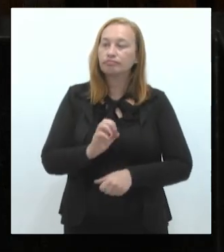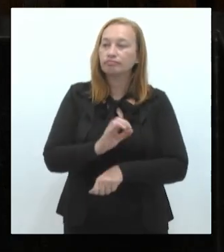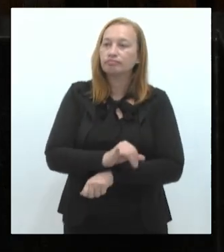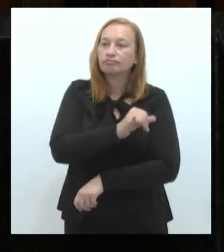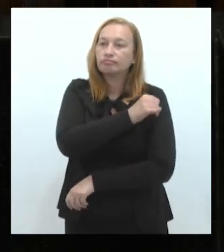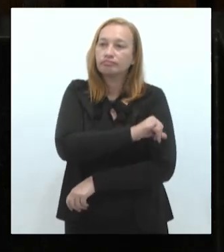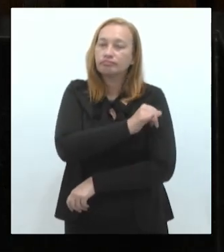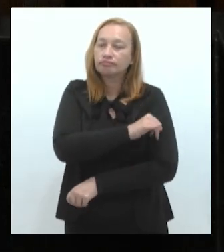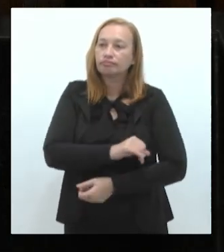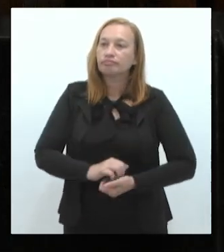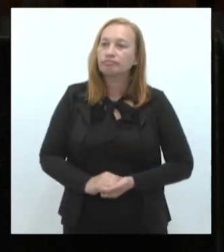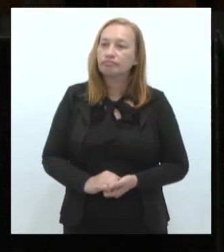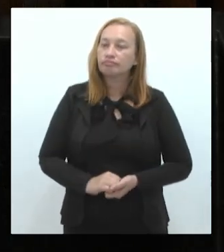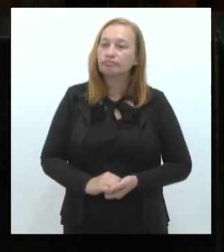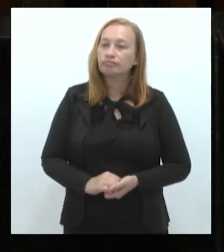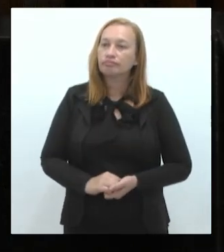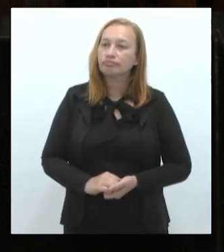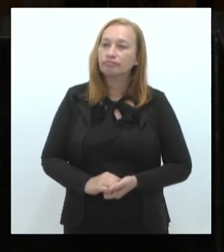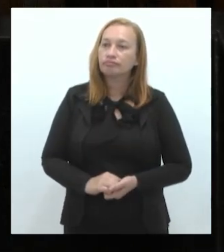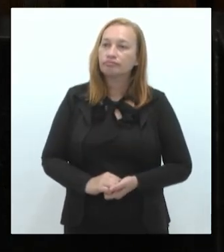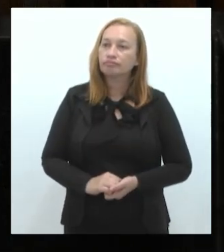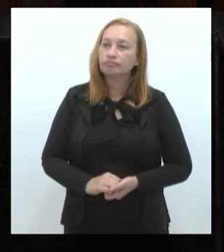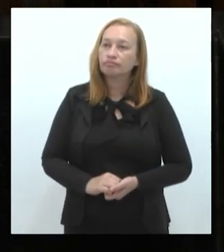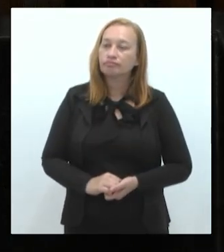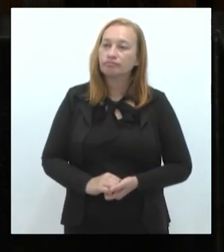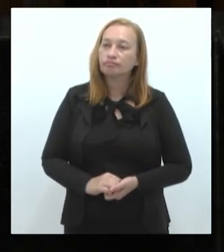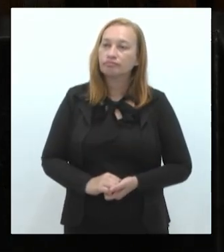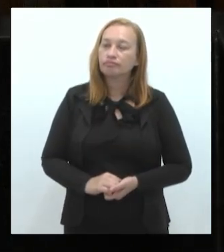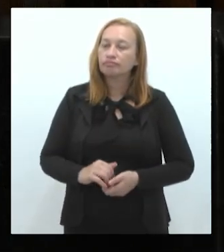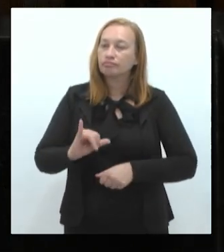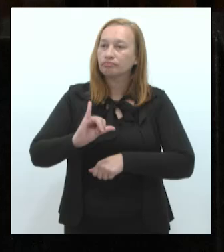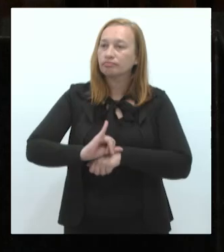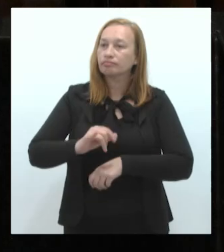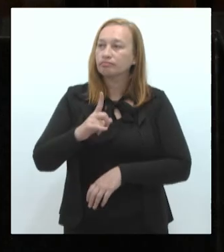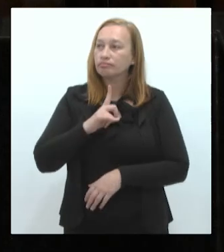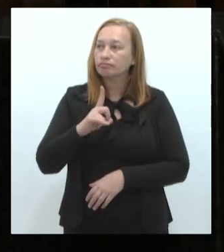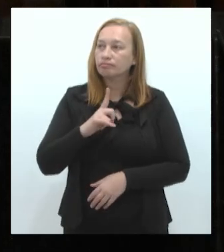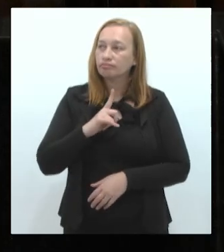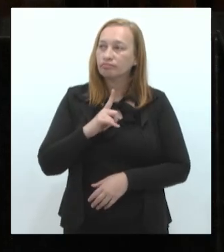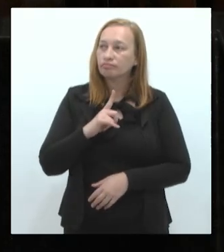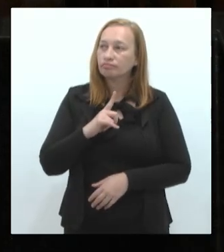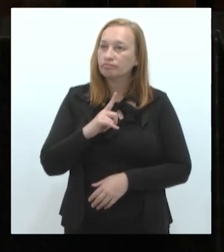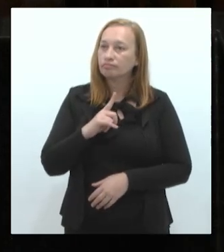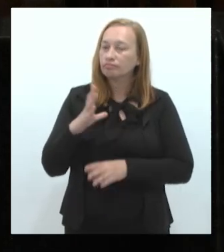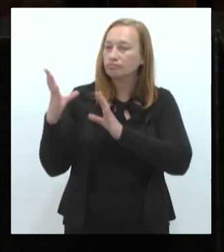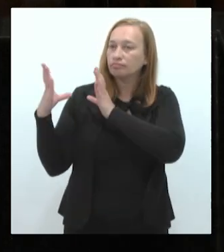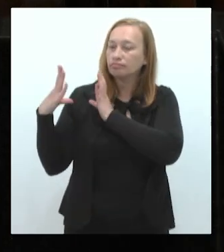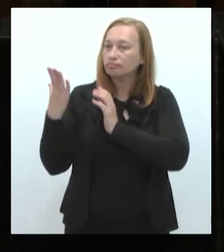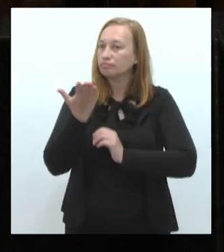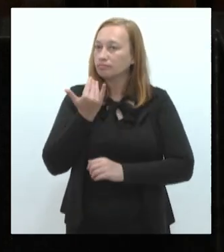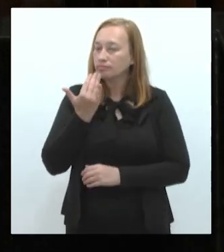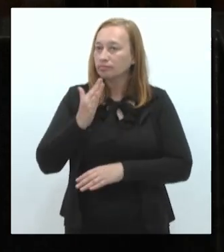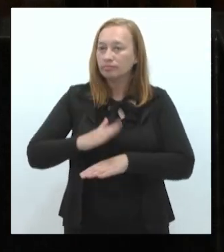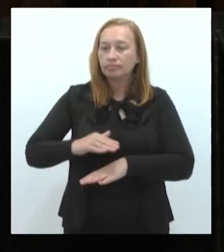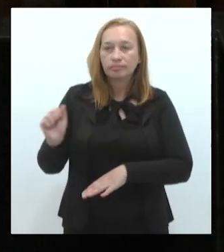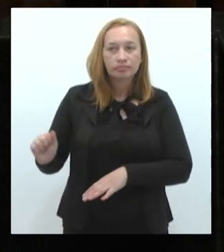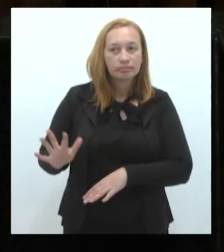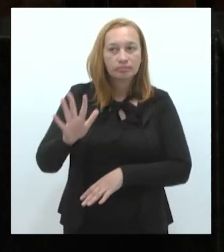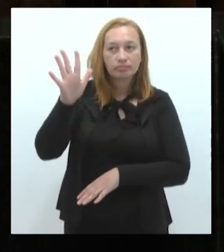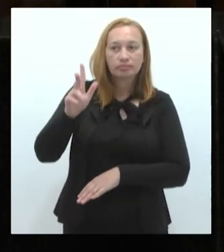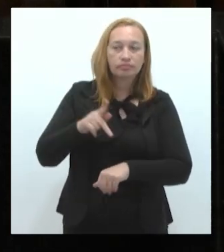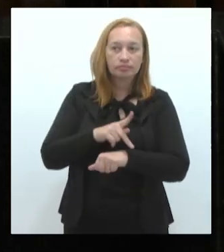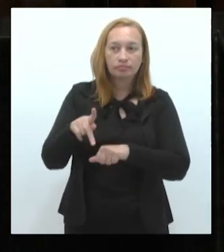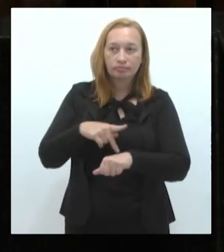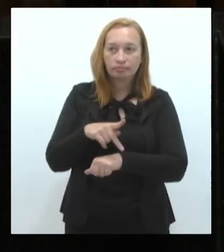Janeiro figura como a capital que tem a cesta básica mais cara do país.